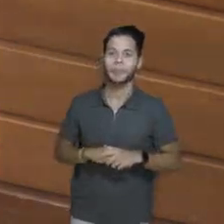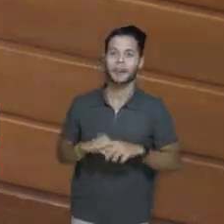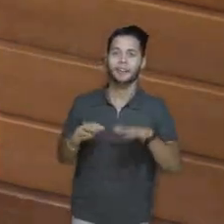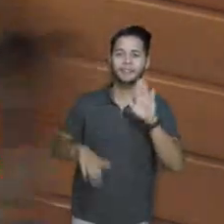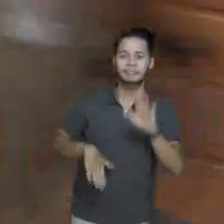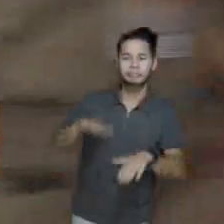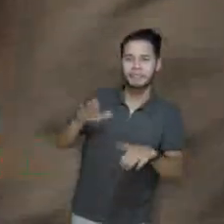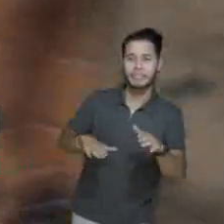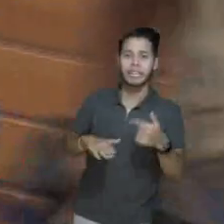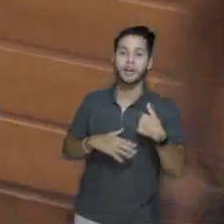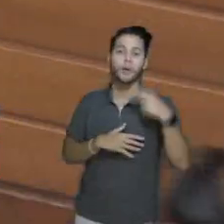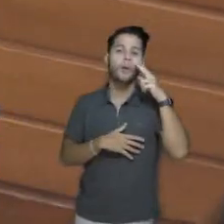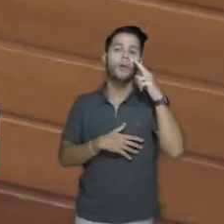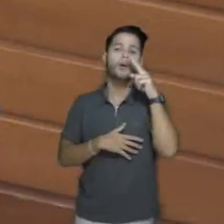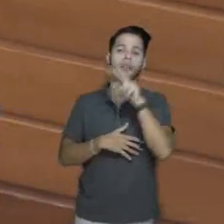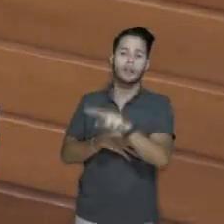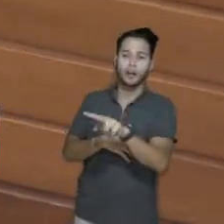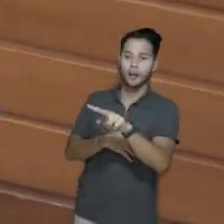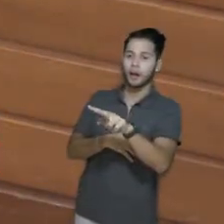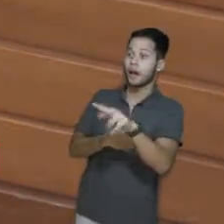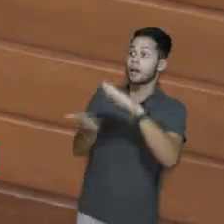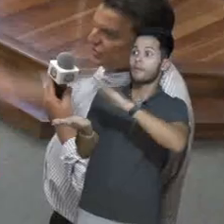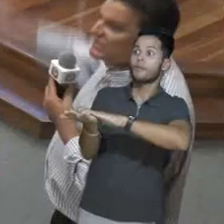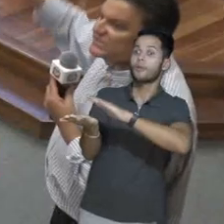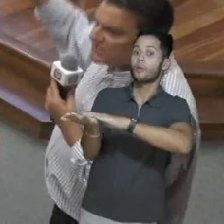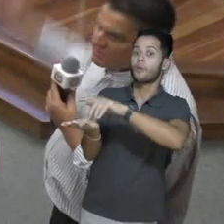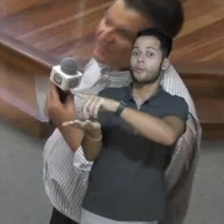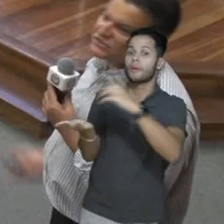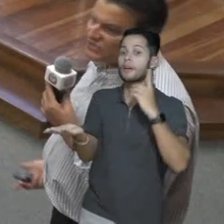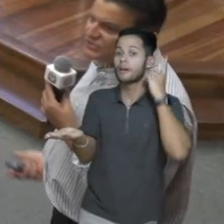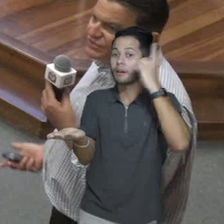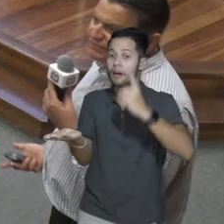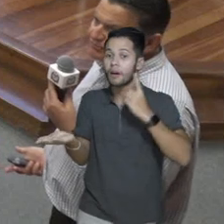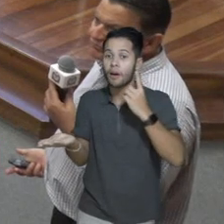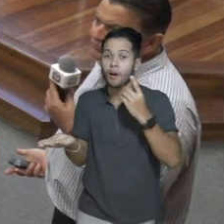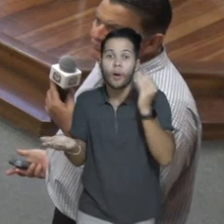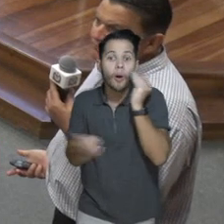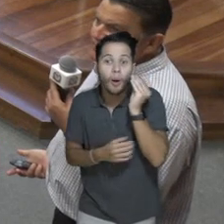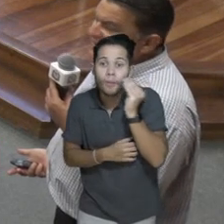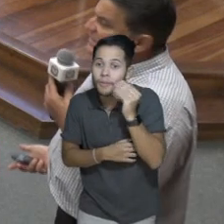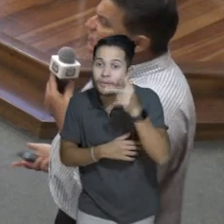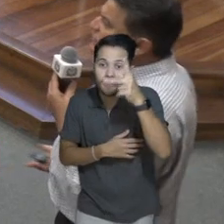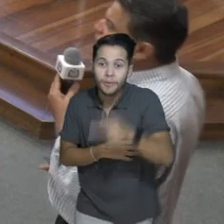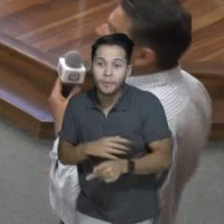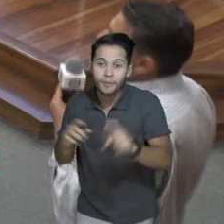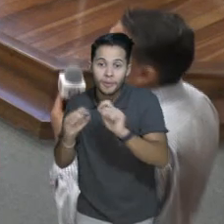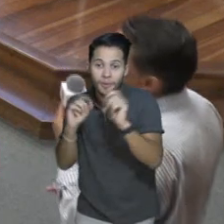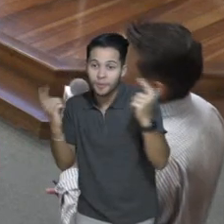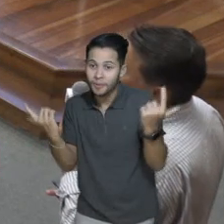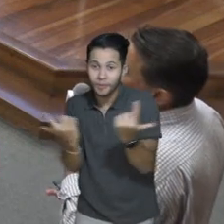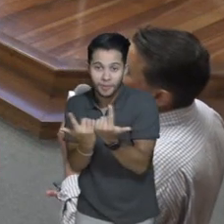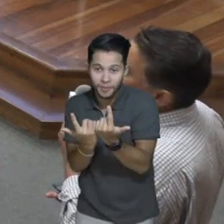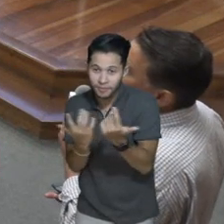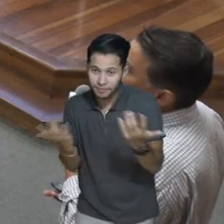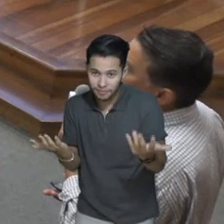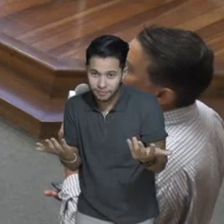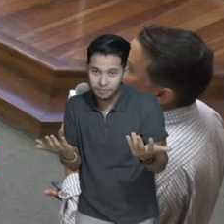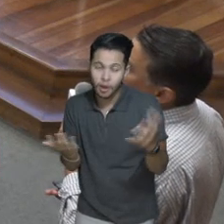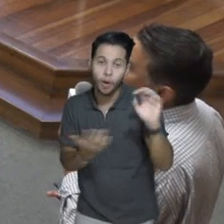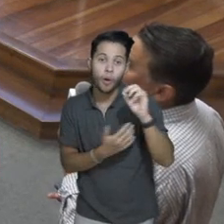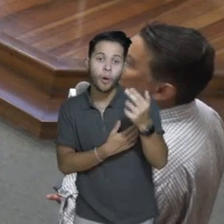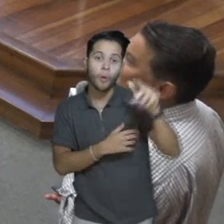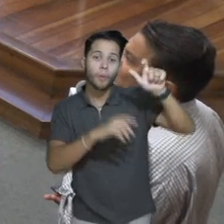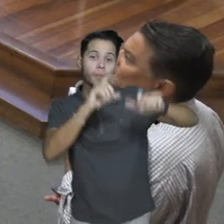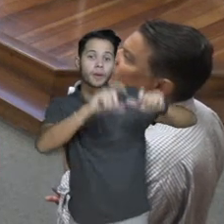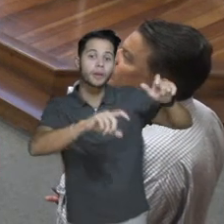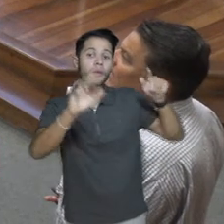fácil a gente olhar claro que a gente vai cobrar do nosso Deputado a gente tá aqui na Assembleia Legislativa e quando eh as pessoas perguntam